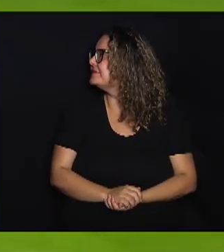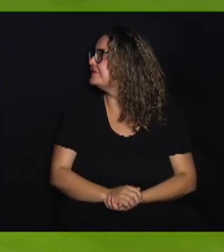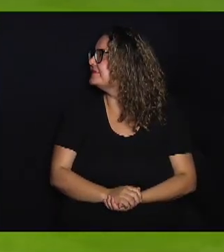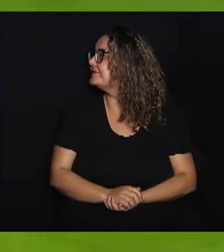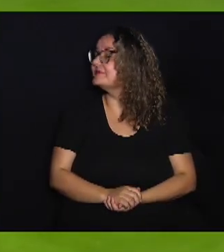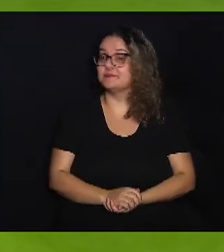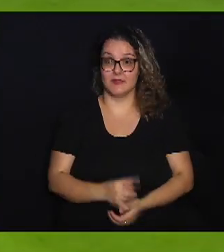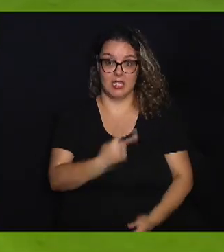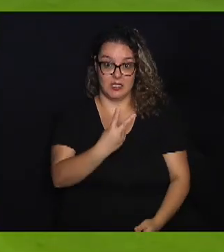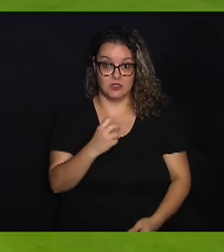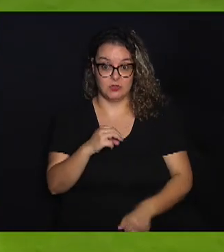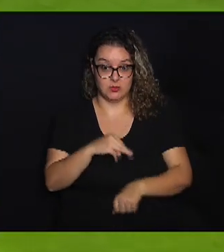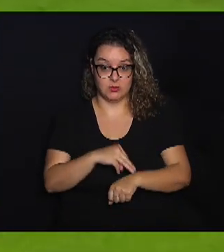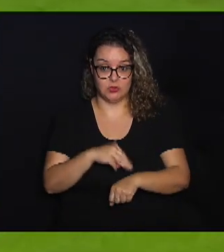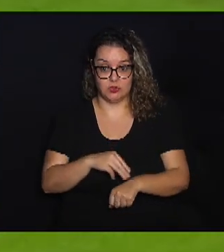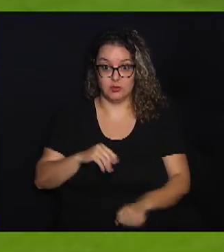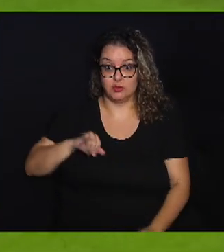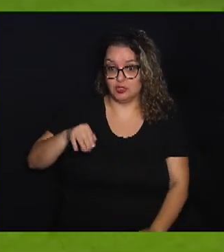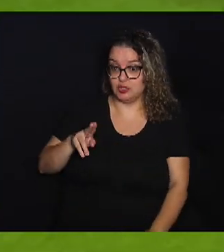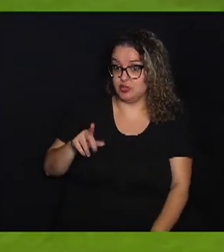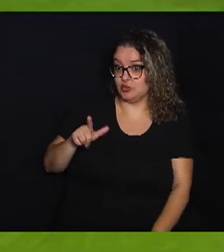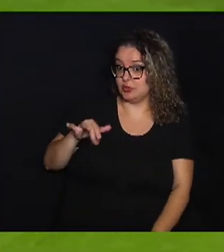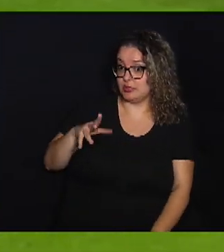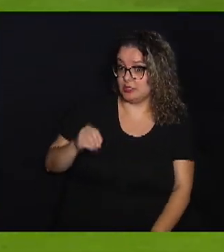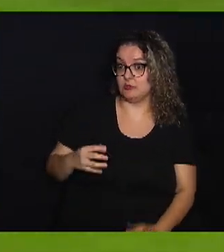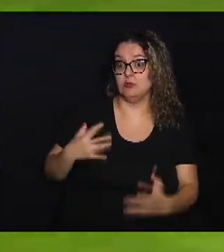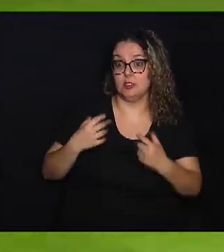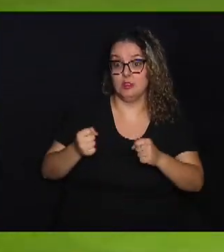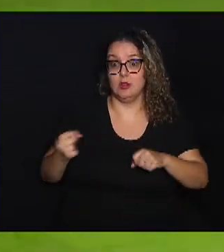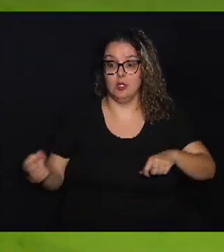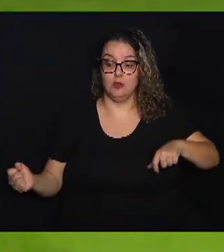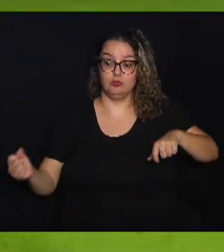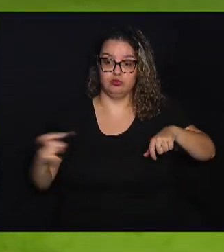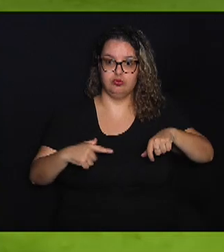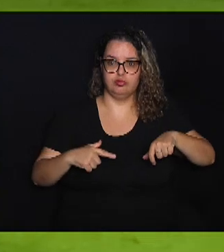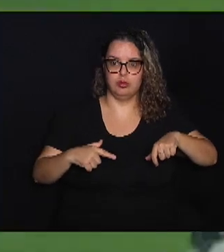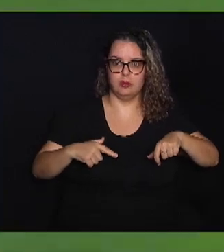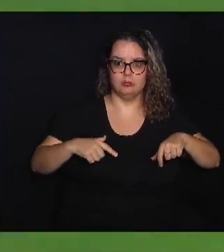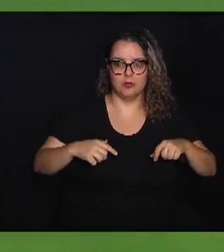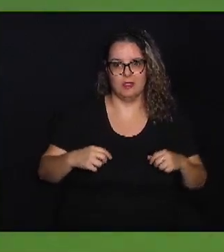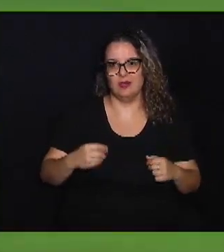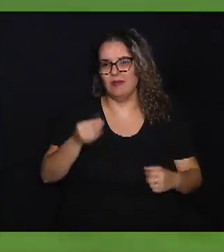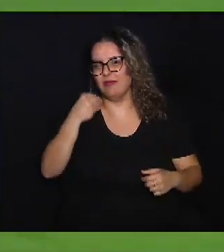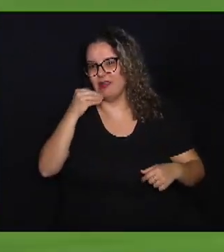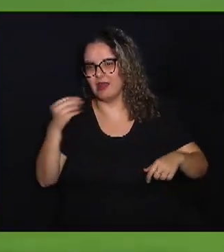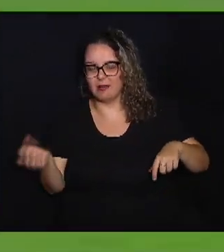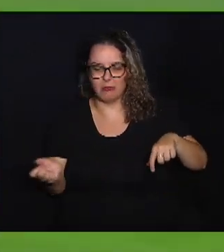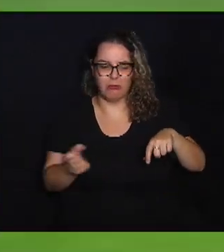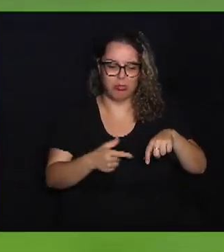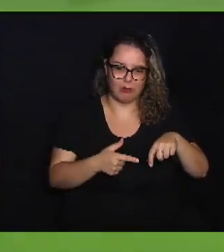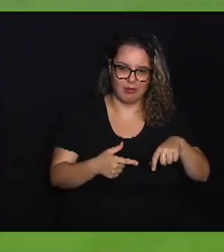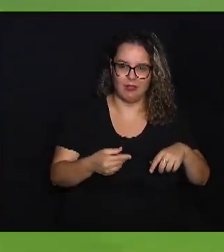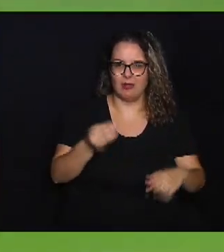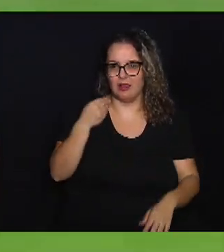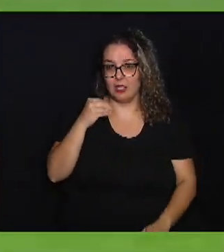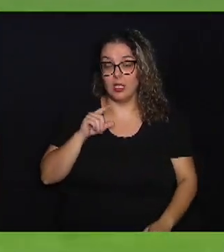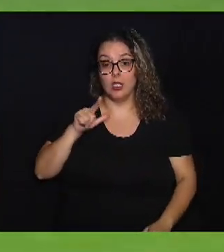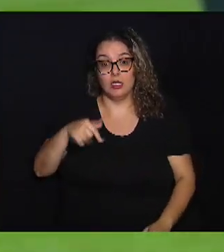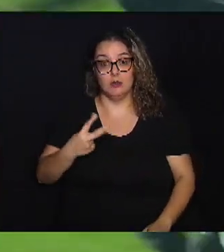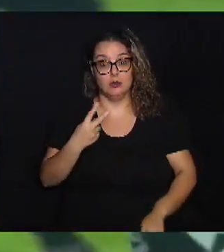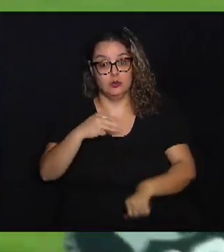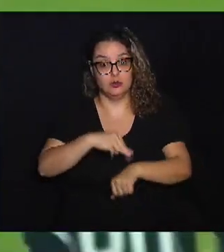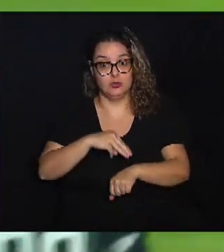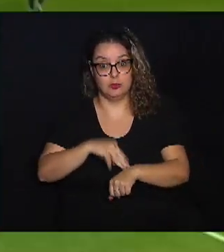Aos 20 minutos, Juliano recebeu o lançamento, mas chutou sem força. Até que 2 minutos